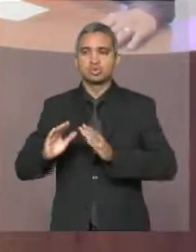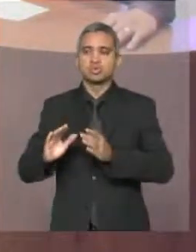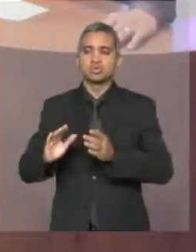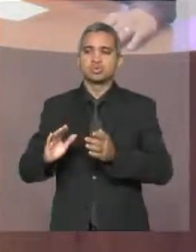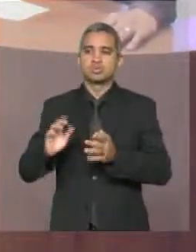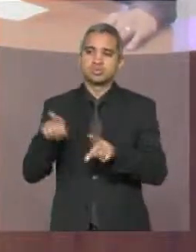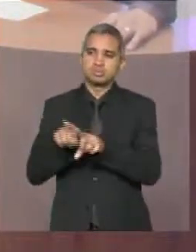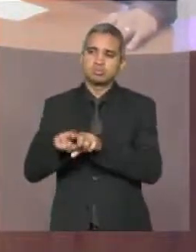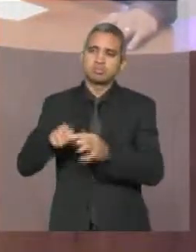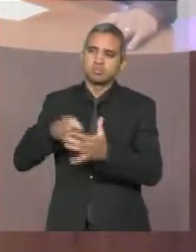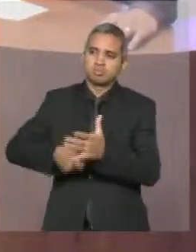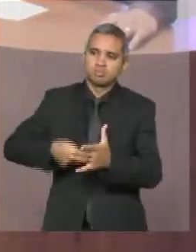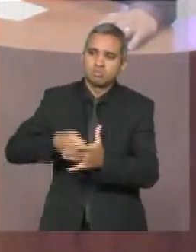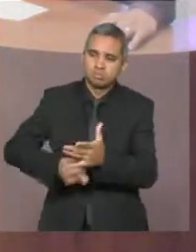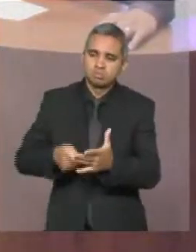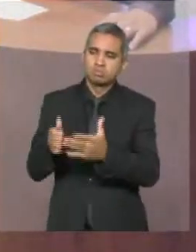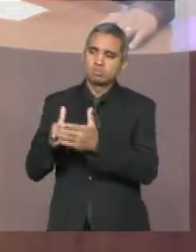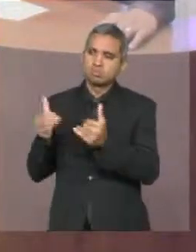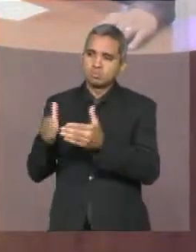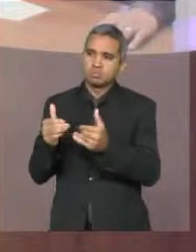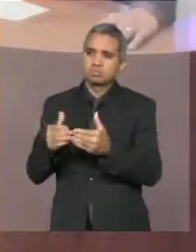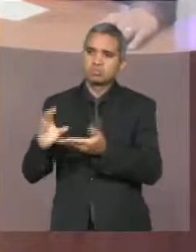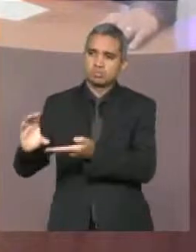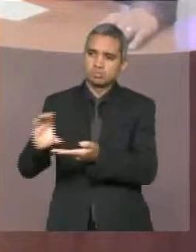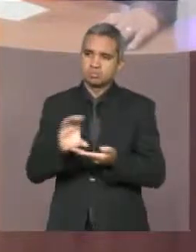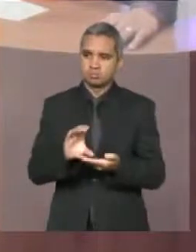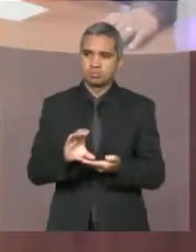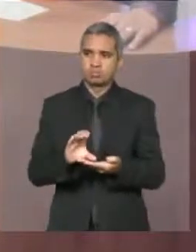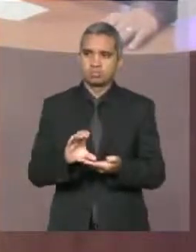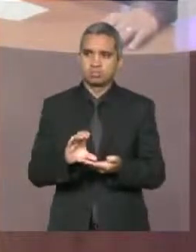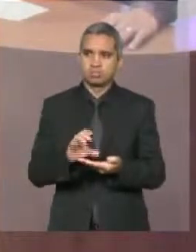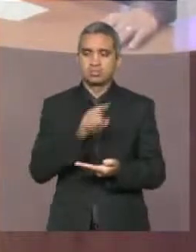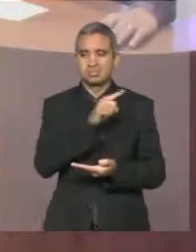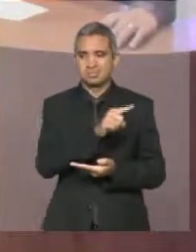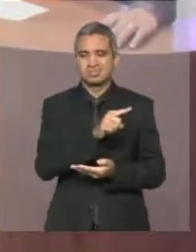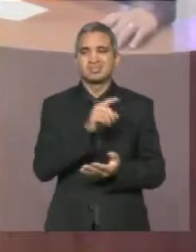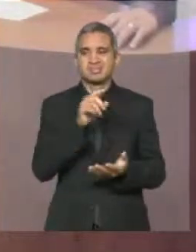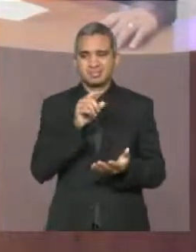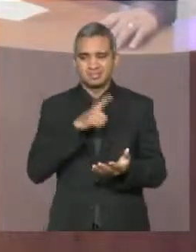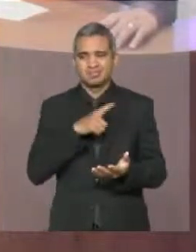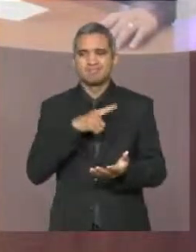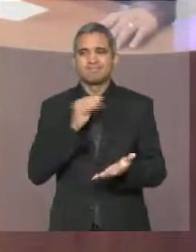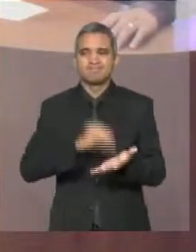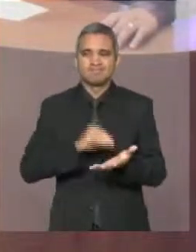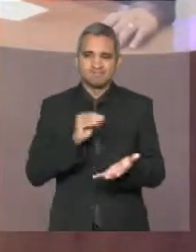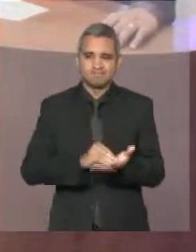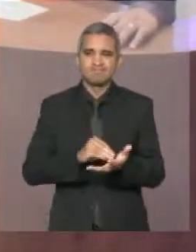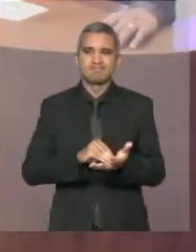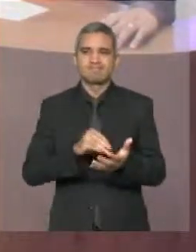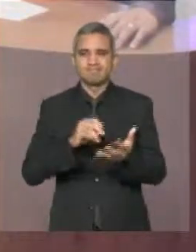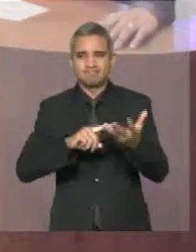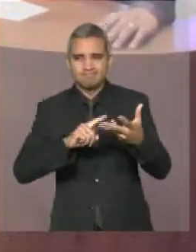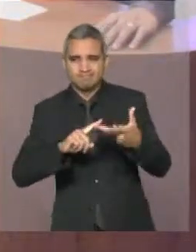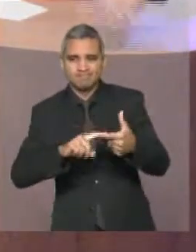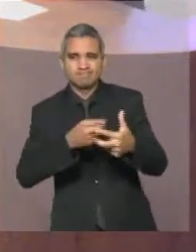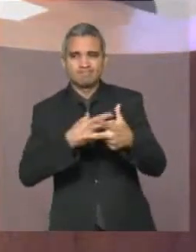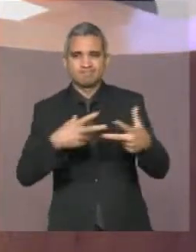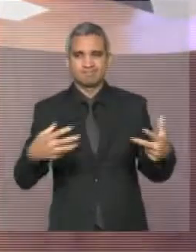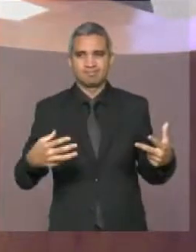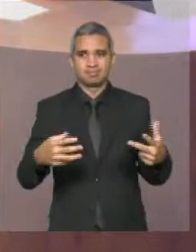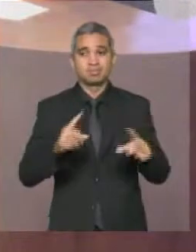nossa, porque necessidades são muitas e nós compreendemos que o governo não tem capacidade